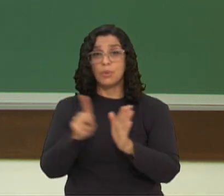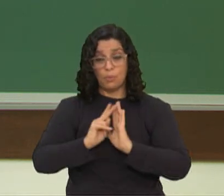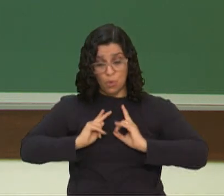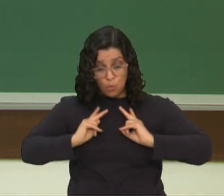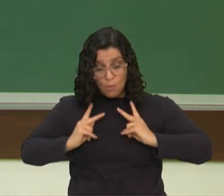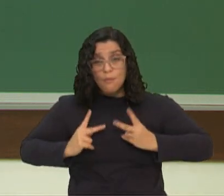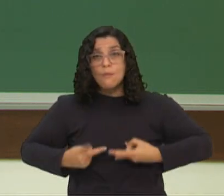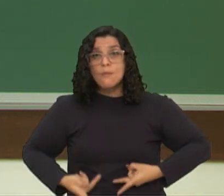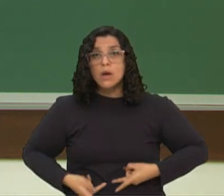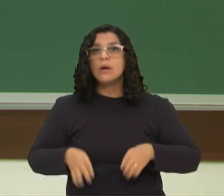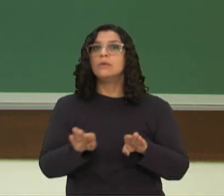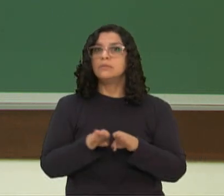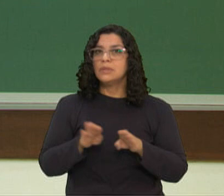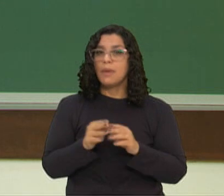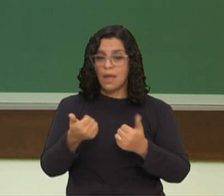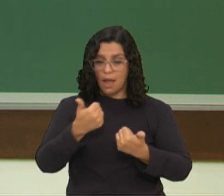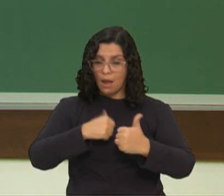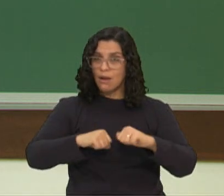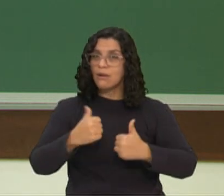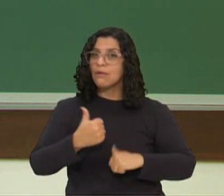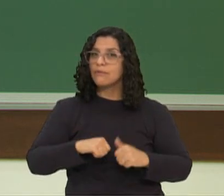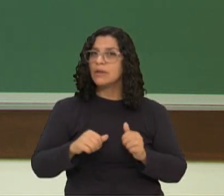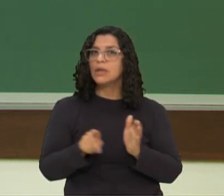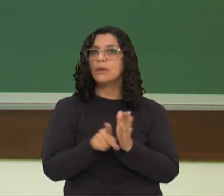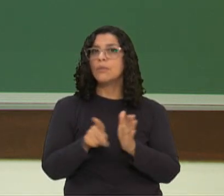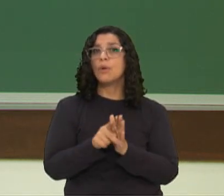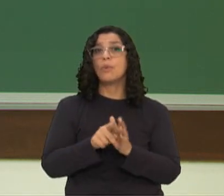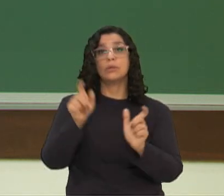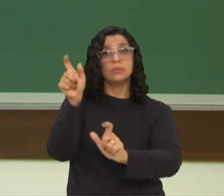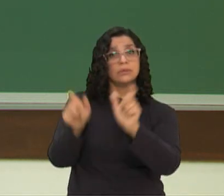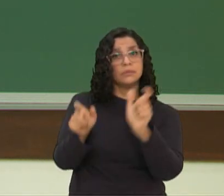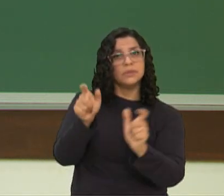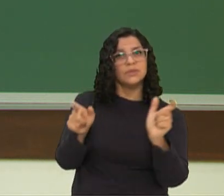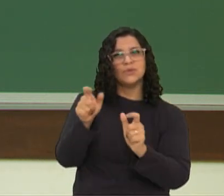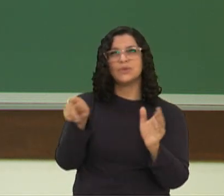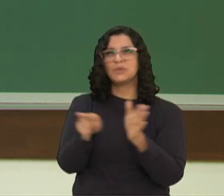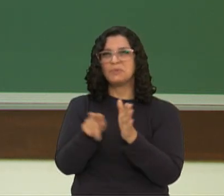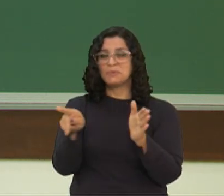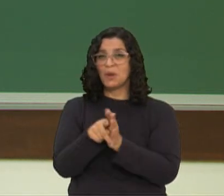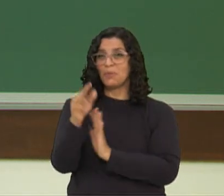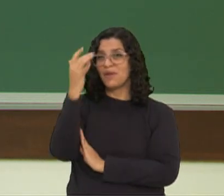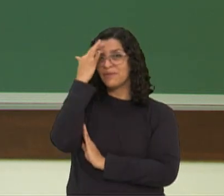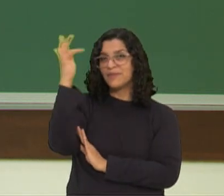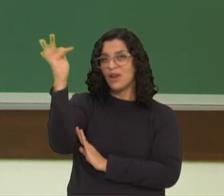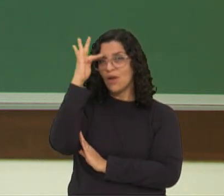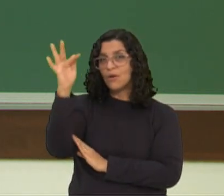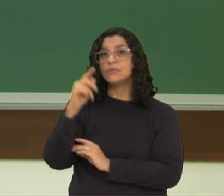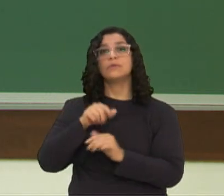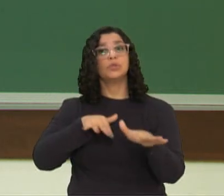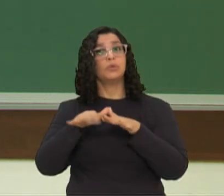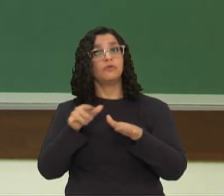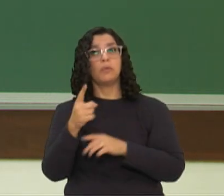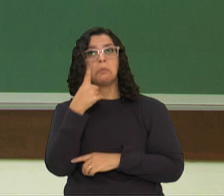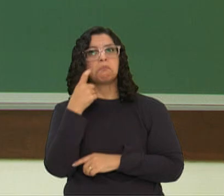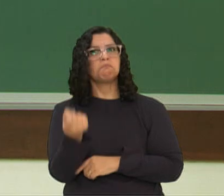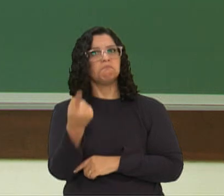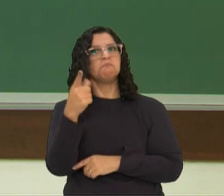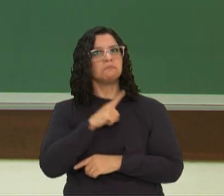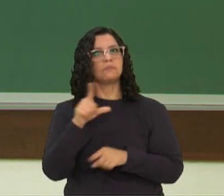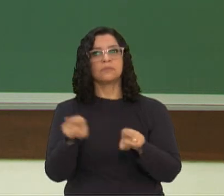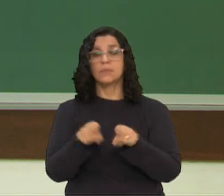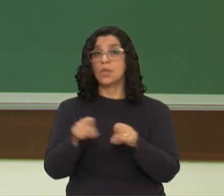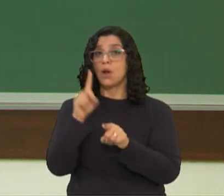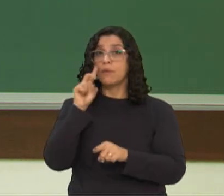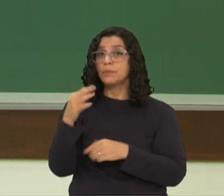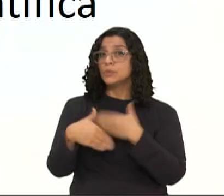humana também está sendo analisado por esses pensadores, o que torna esse movimento bastante impressionante. Então, como já vimos aí,